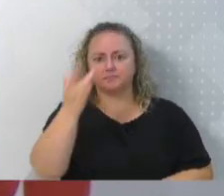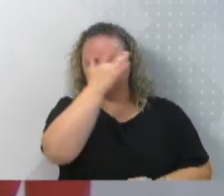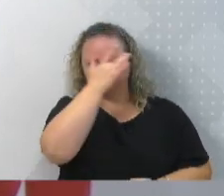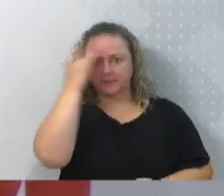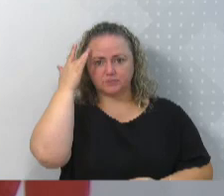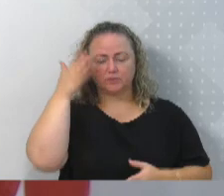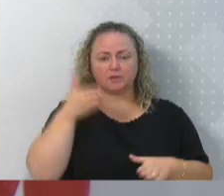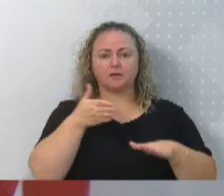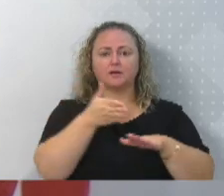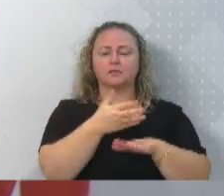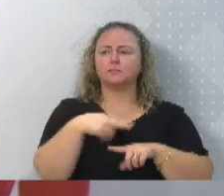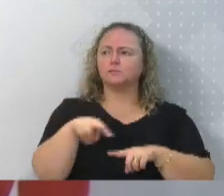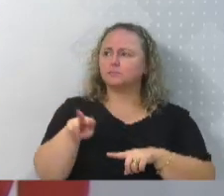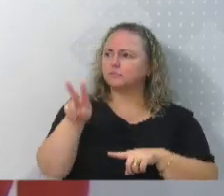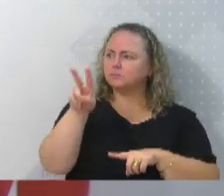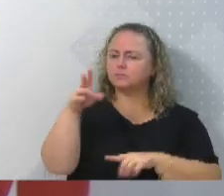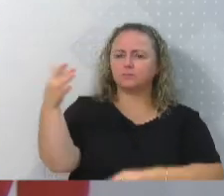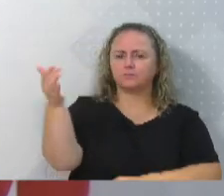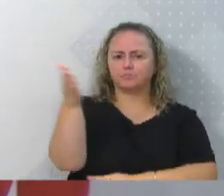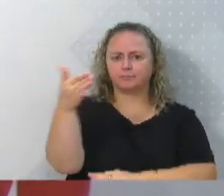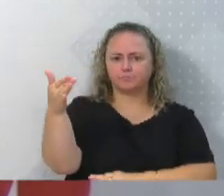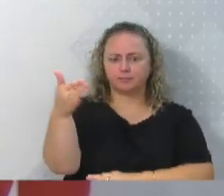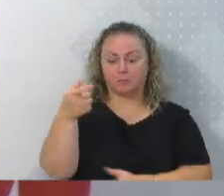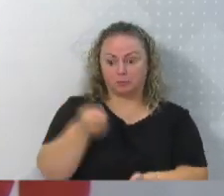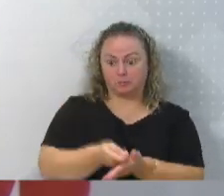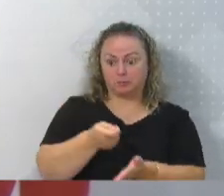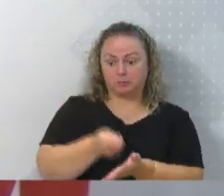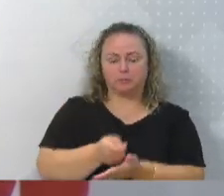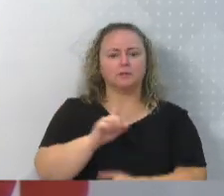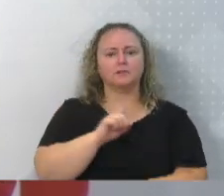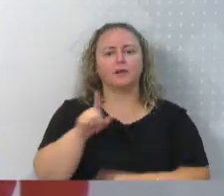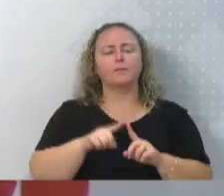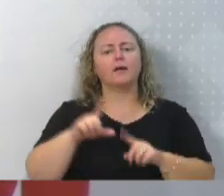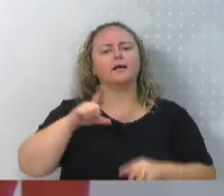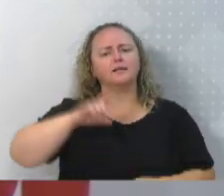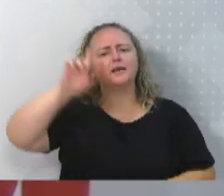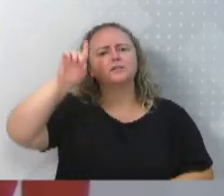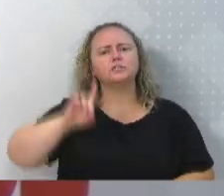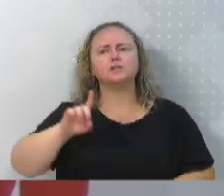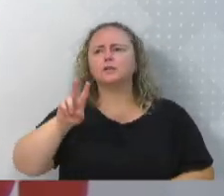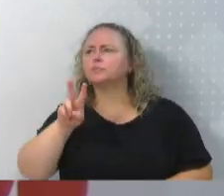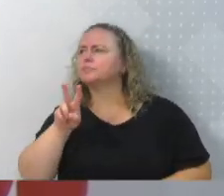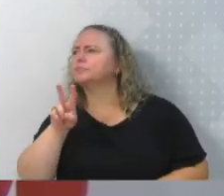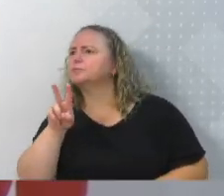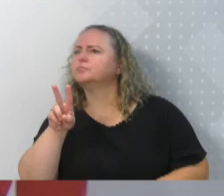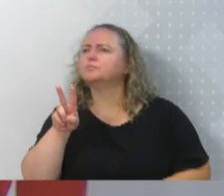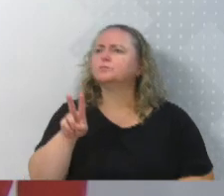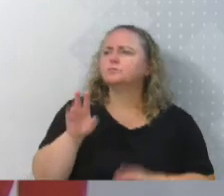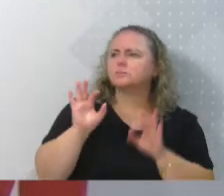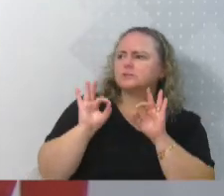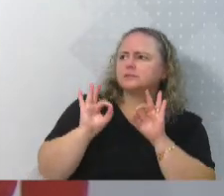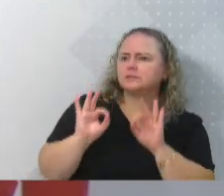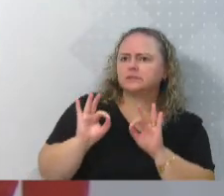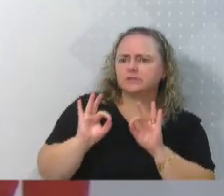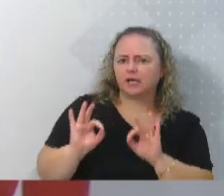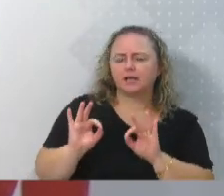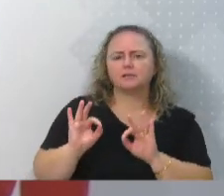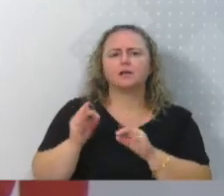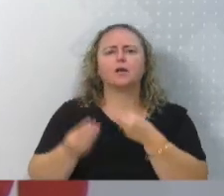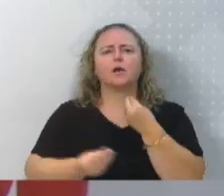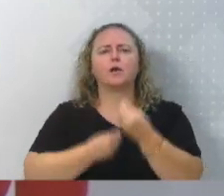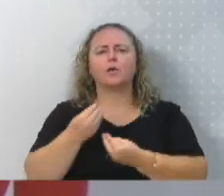bandeira do Brasil Talvez não tenha o dever mas tem o direito sim de verificar se essa bandeira está na posição adequada